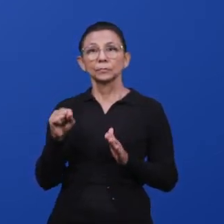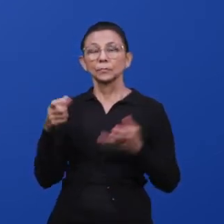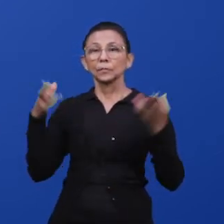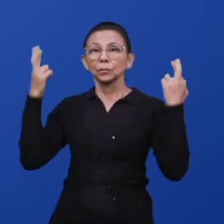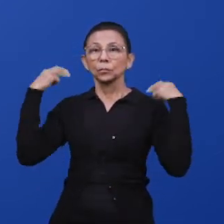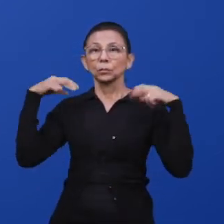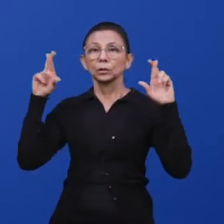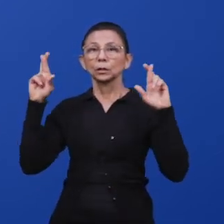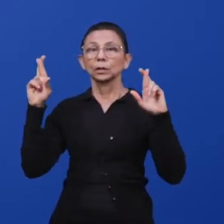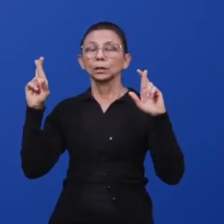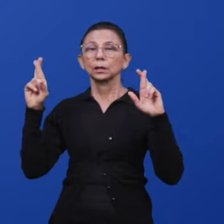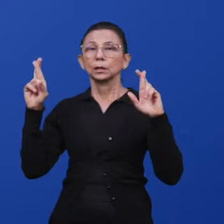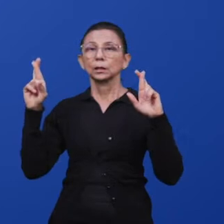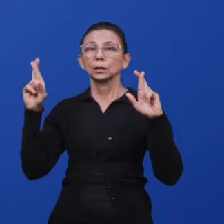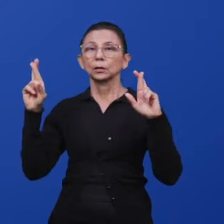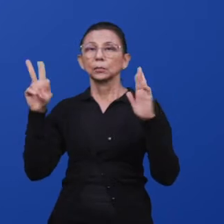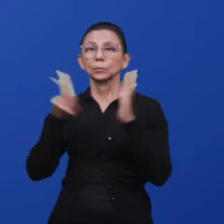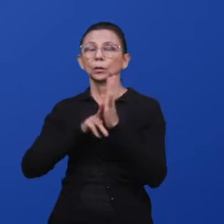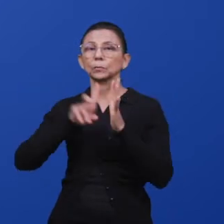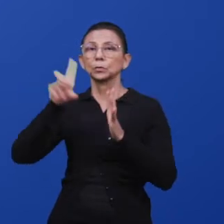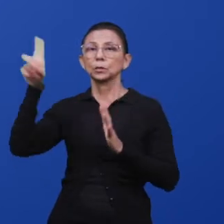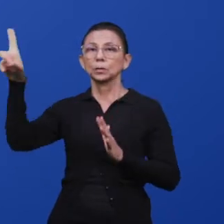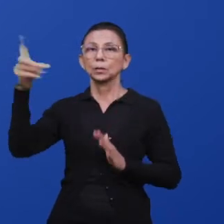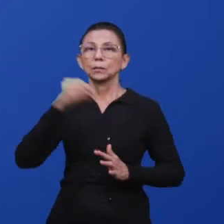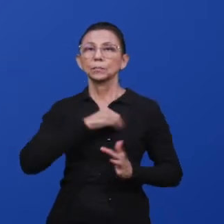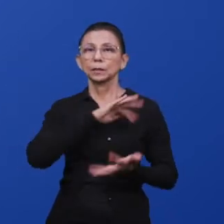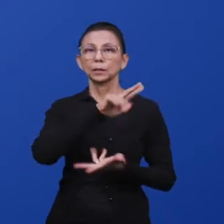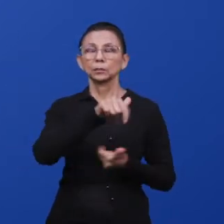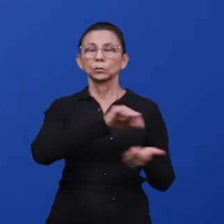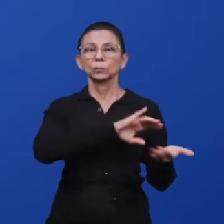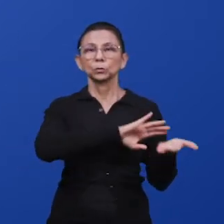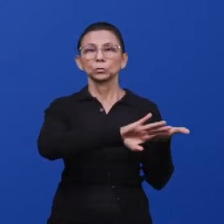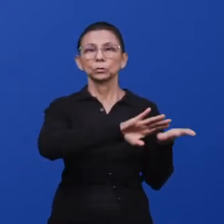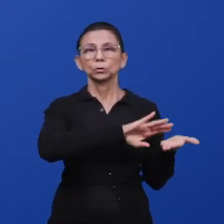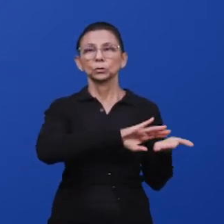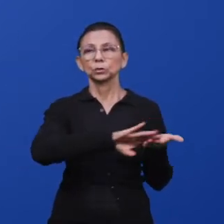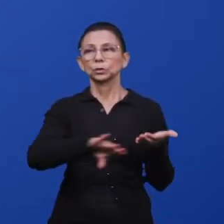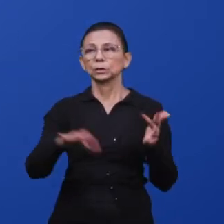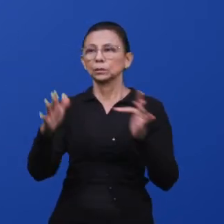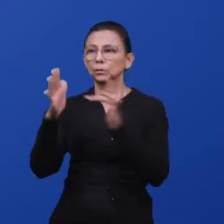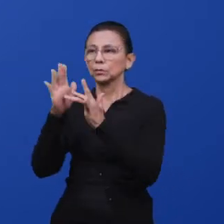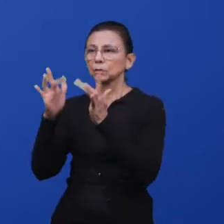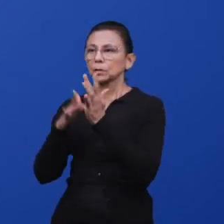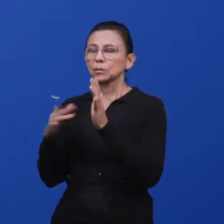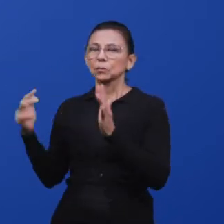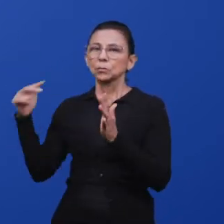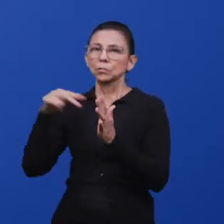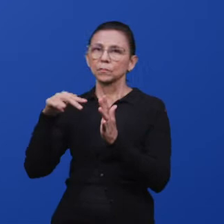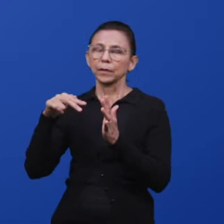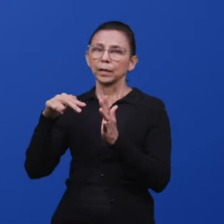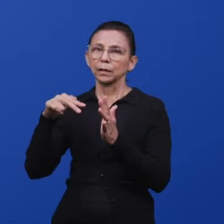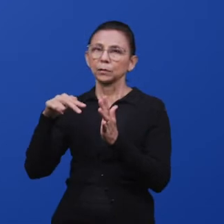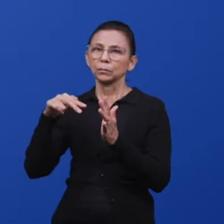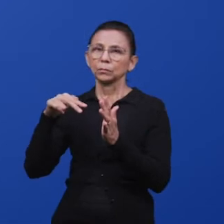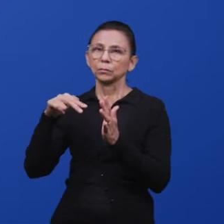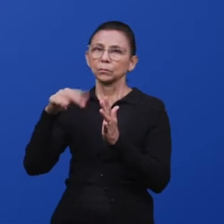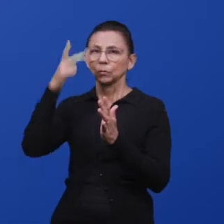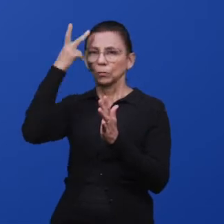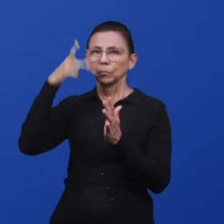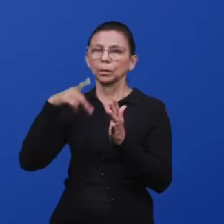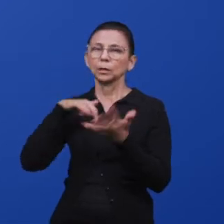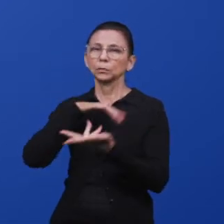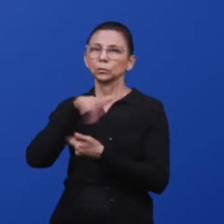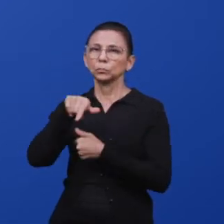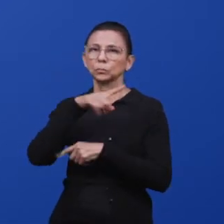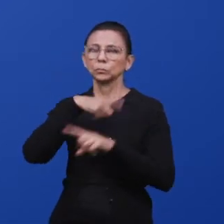mundo. Jesus veio para tirar o nosso pecado, porque ele não tem pecado. Ele venceu a morte. Eu vou